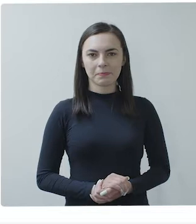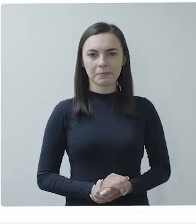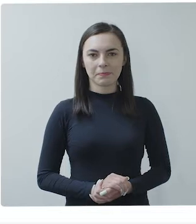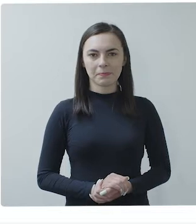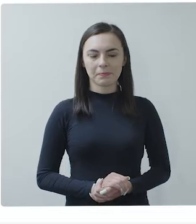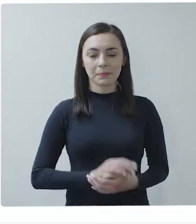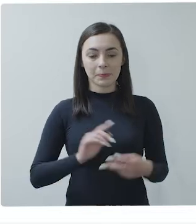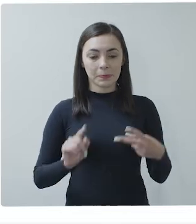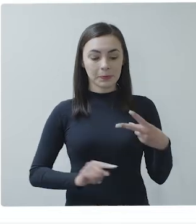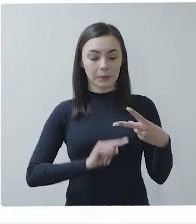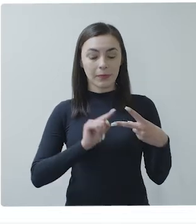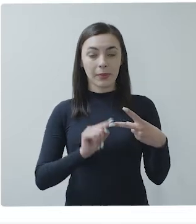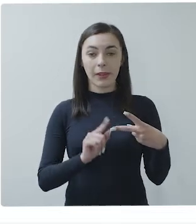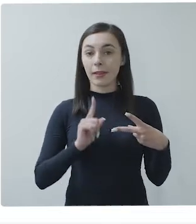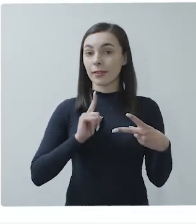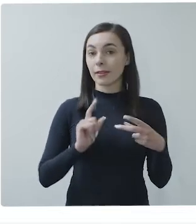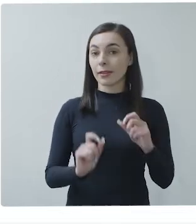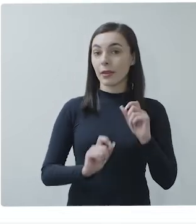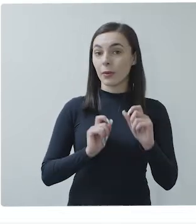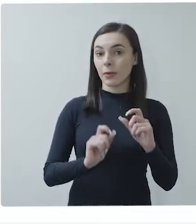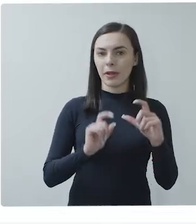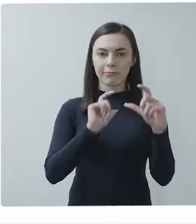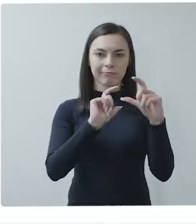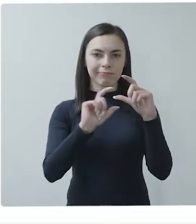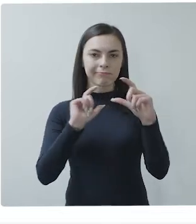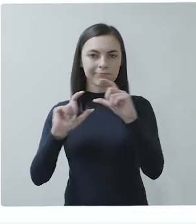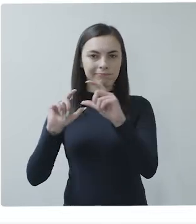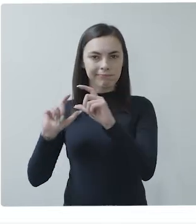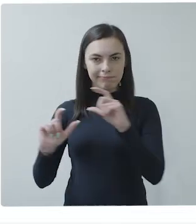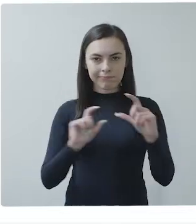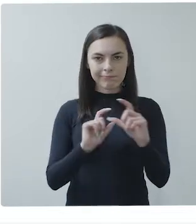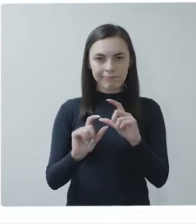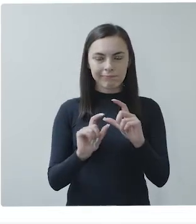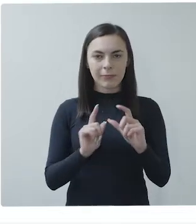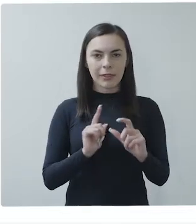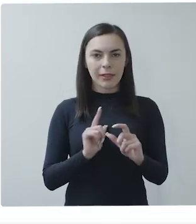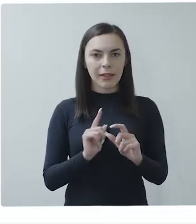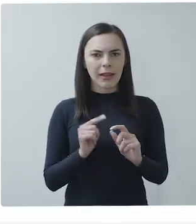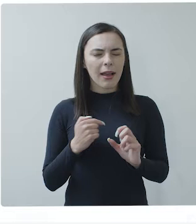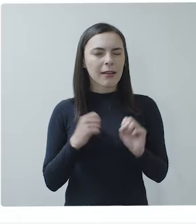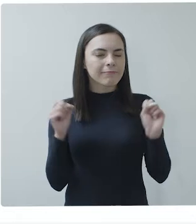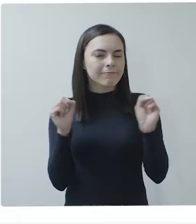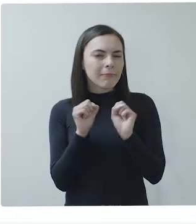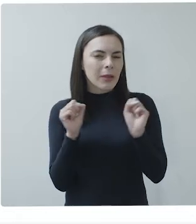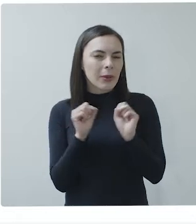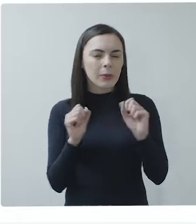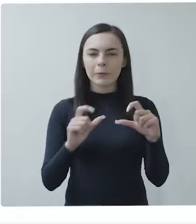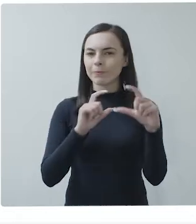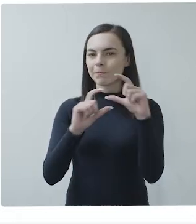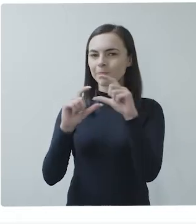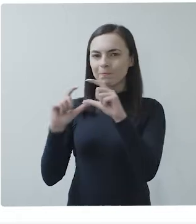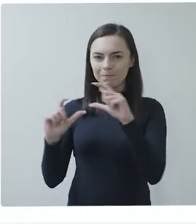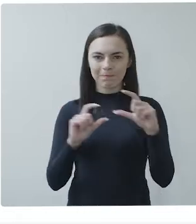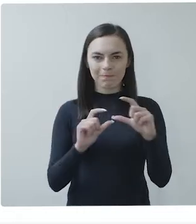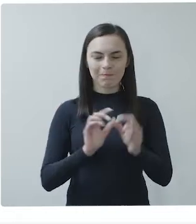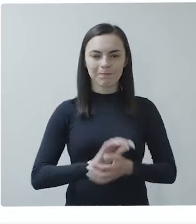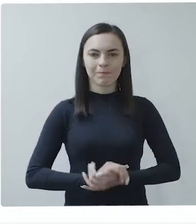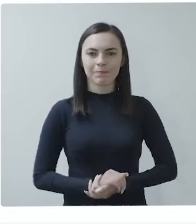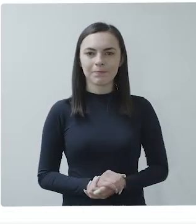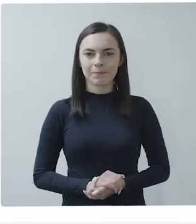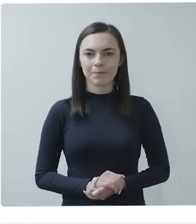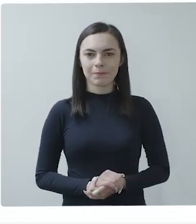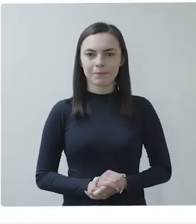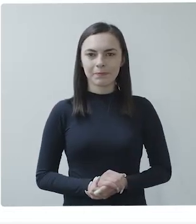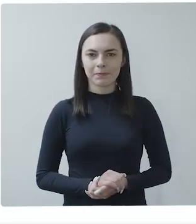Nós encontramos em histórias em quadrinhos. Nossa, que legal! Eu adoro gibis, histórias em